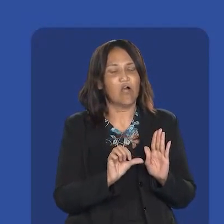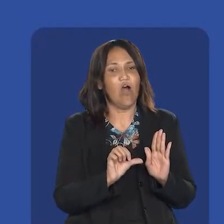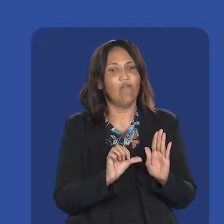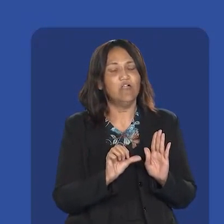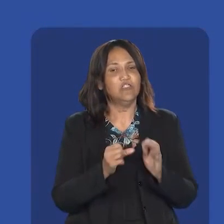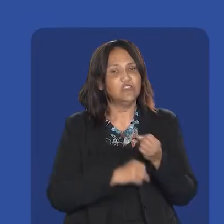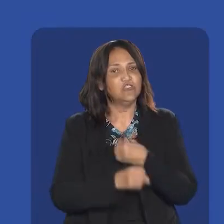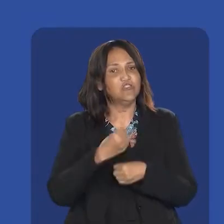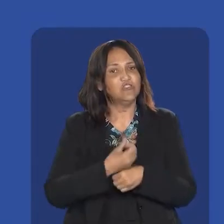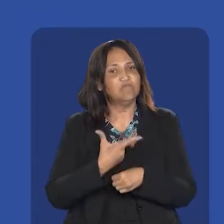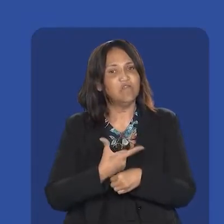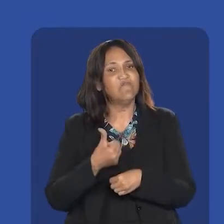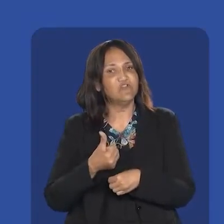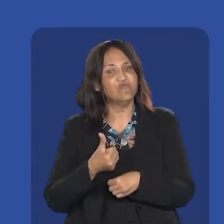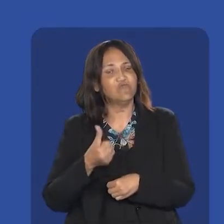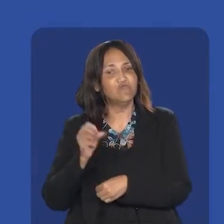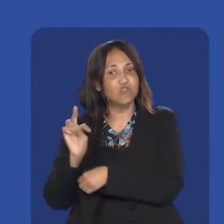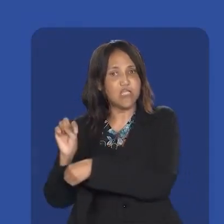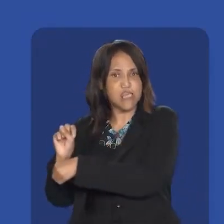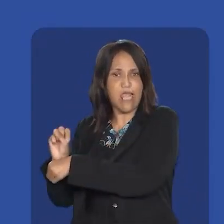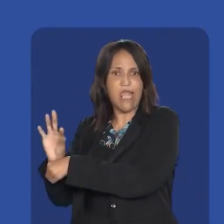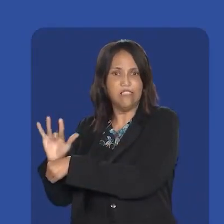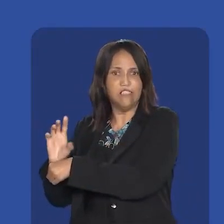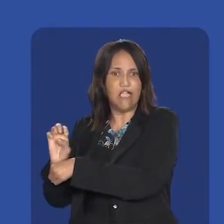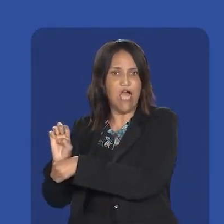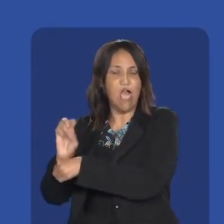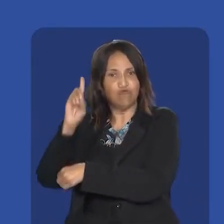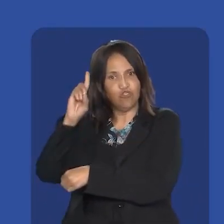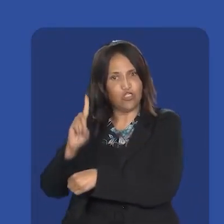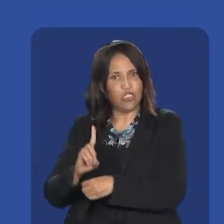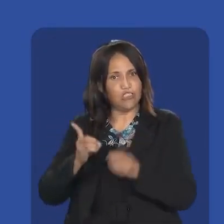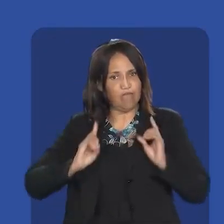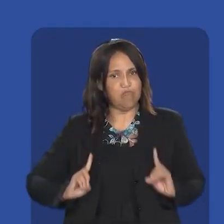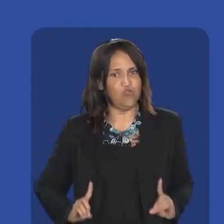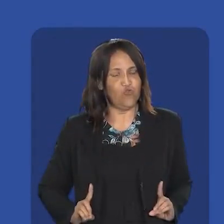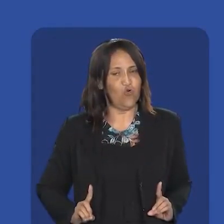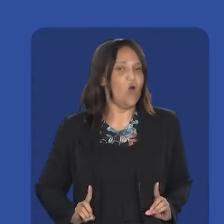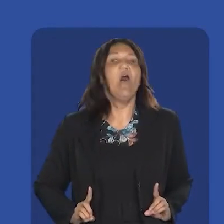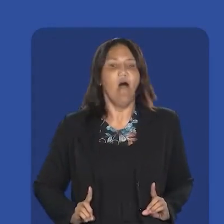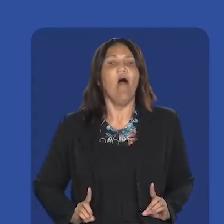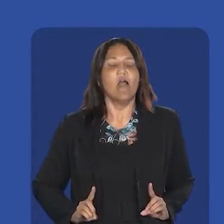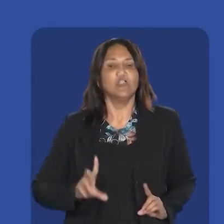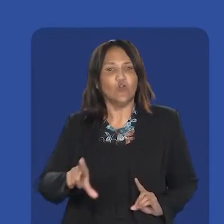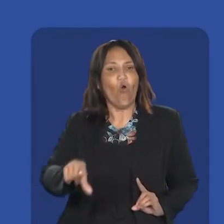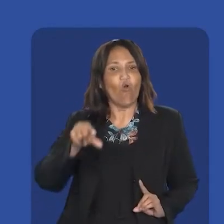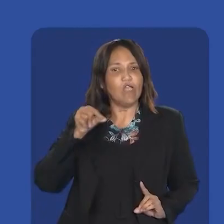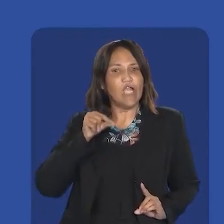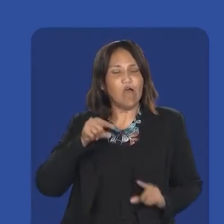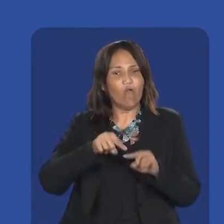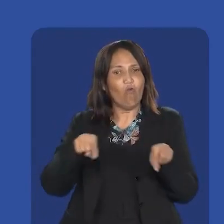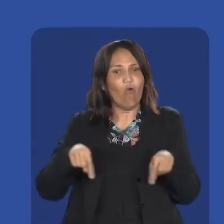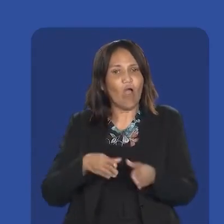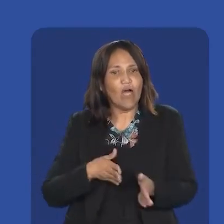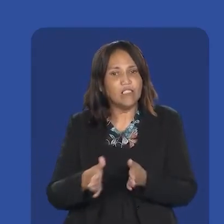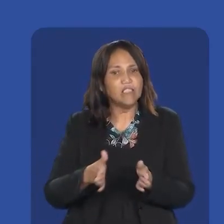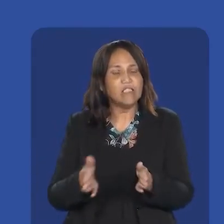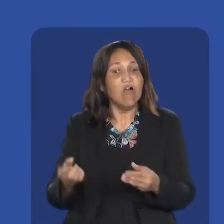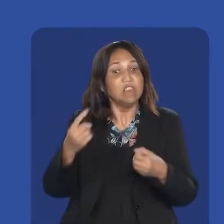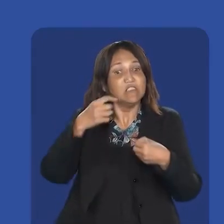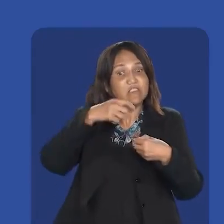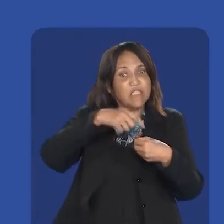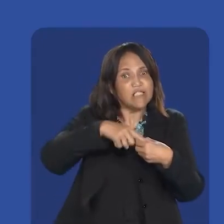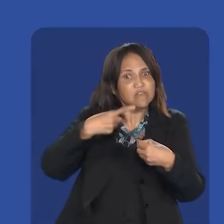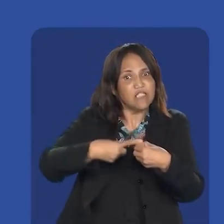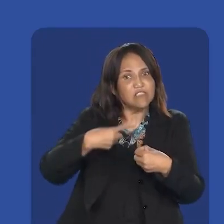23.659 de 2021 do TSE diz que é um direito da pessoa com deficiência escolher uma sessão acessível dentro da